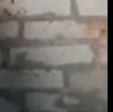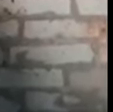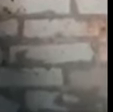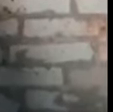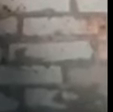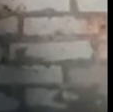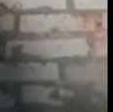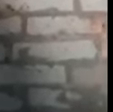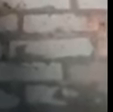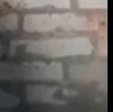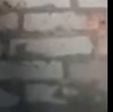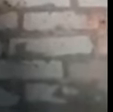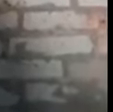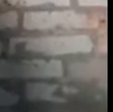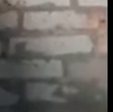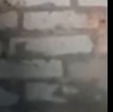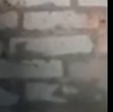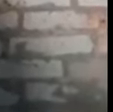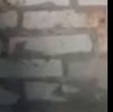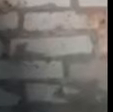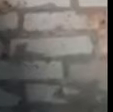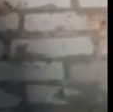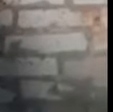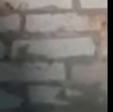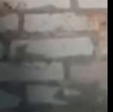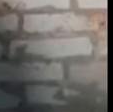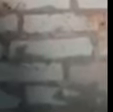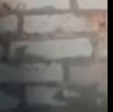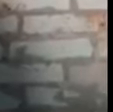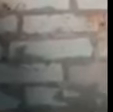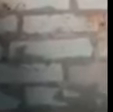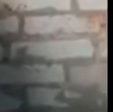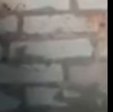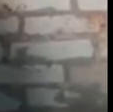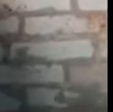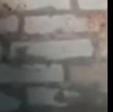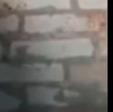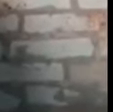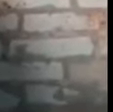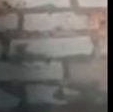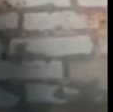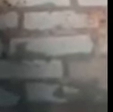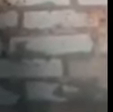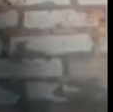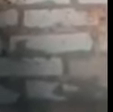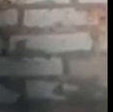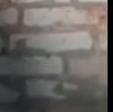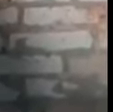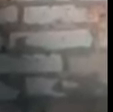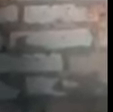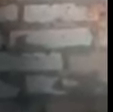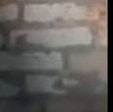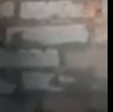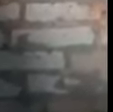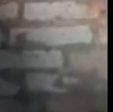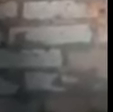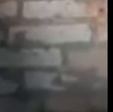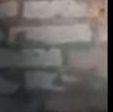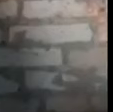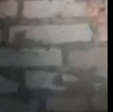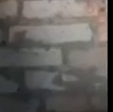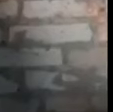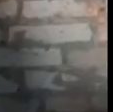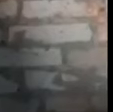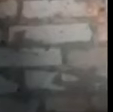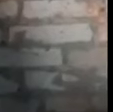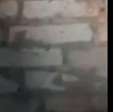oficial. Através de vídeos feitos por mim com muito amor e carinho, vocês aprenderão um pouco sobre a nossa amada